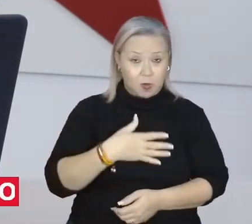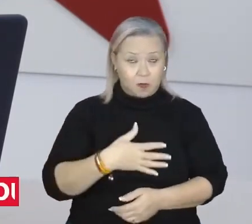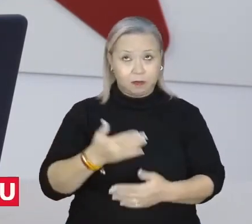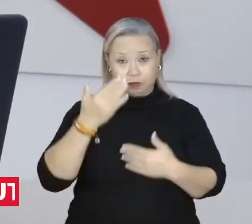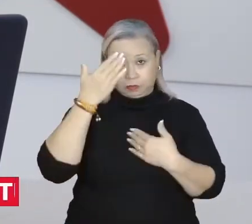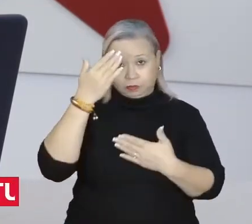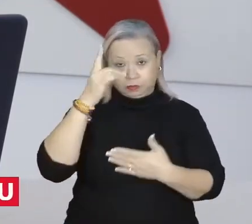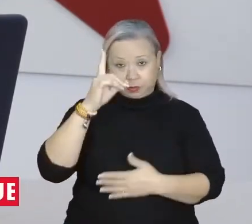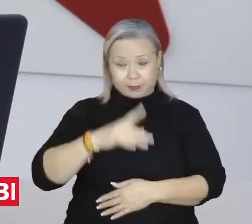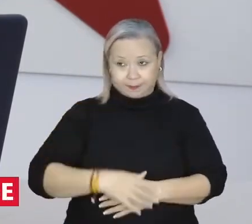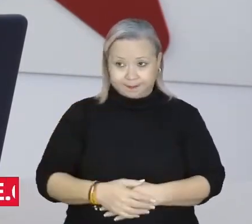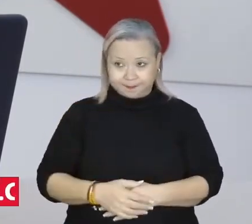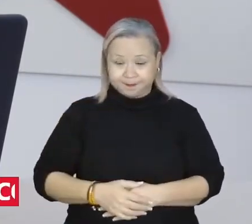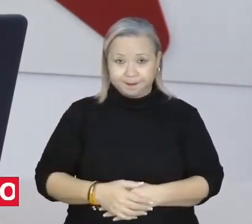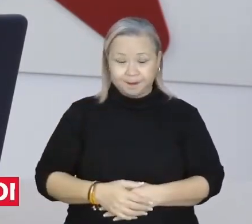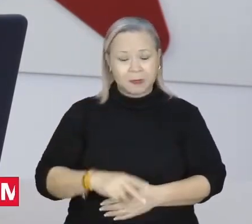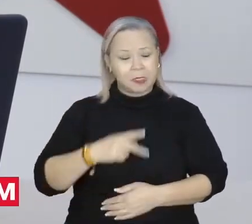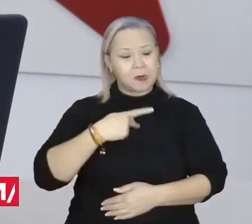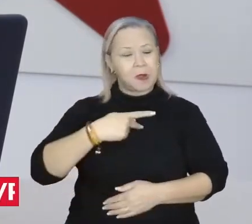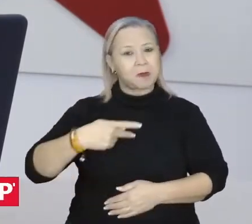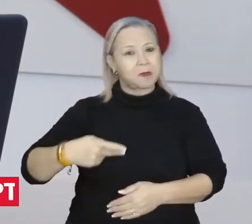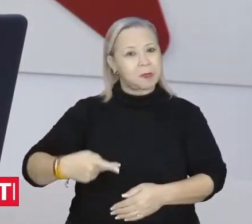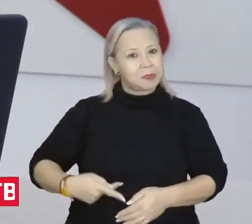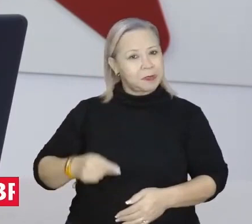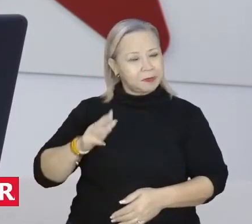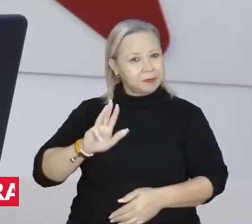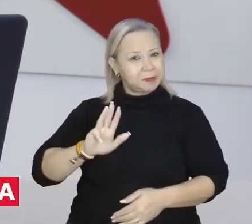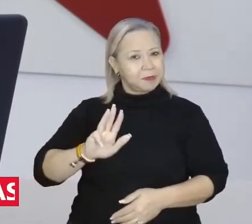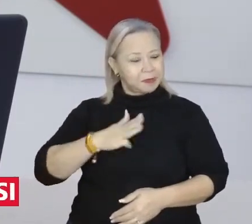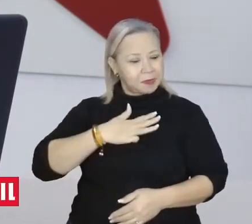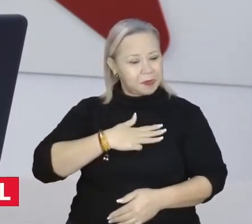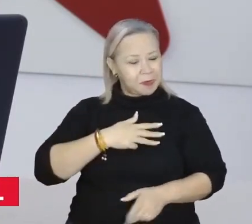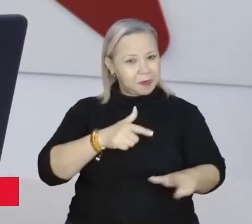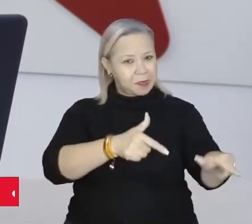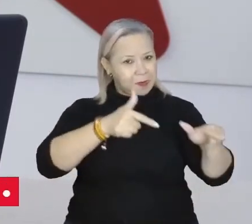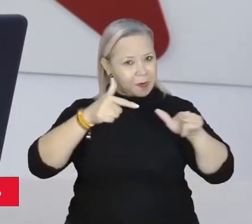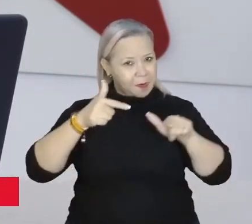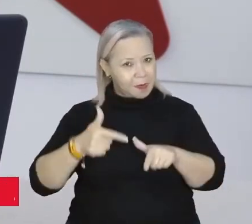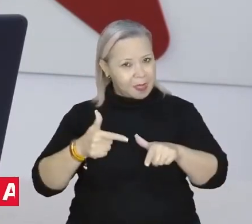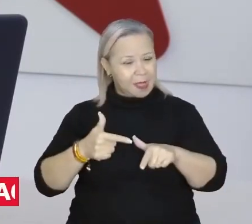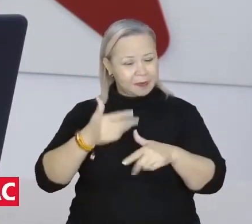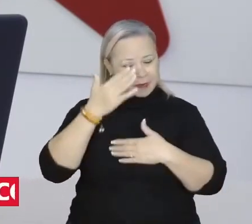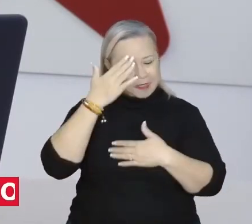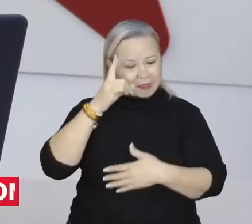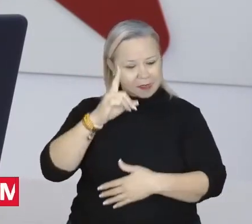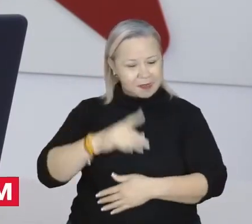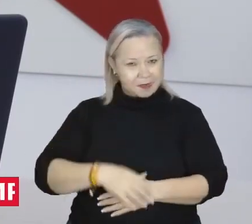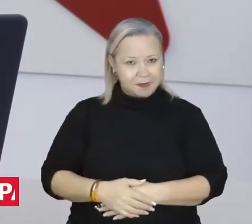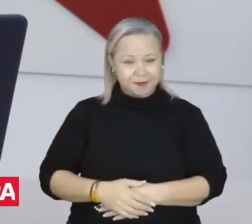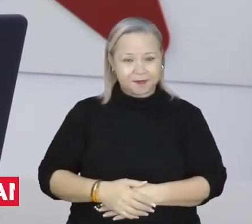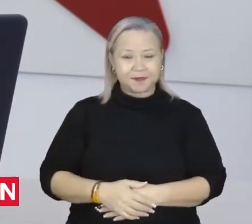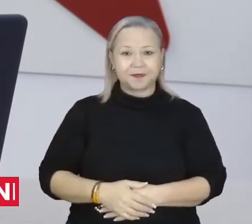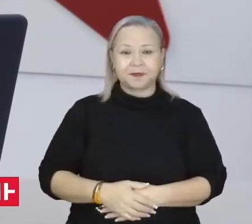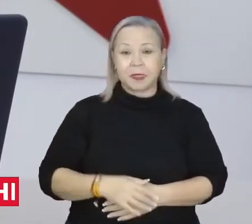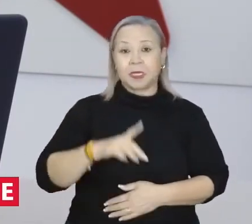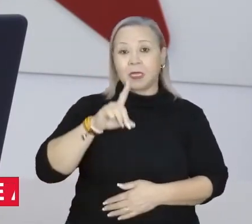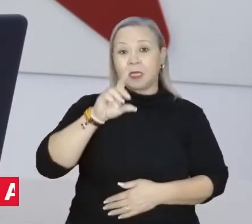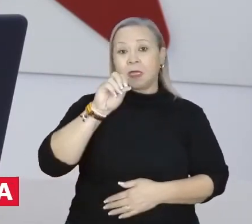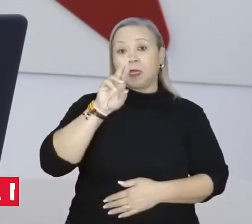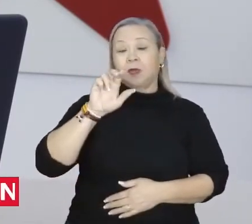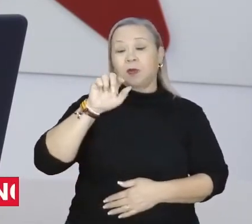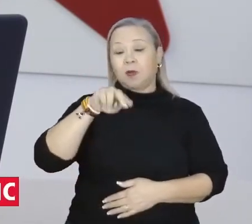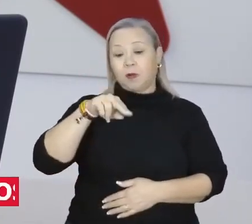agora é mesmo devidamente diplomado. Josi Negreiros, Clécio Dornelas também dando bom dia aqui